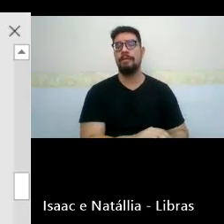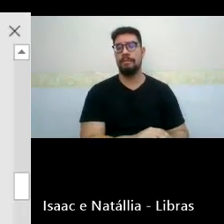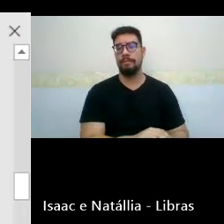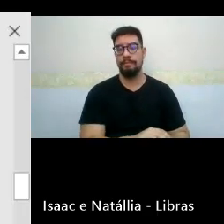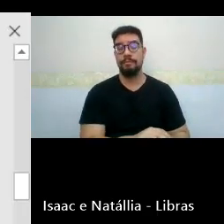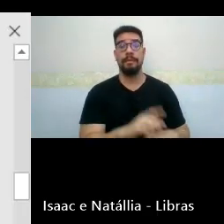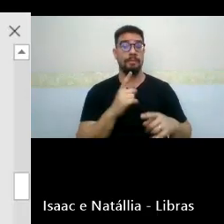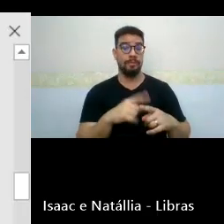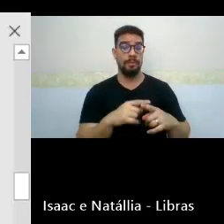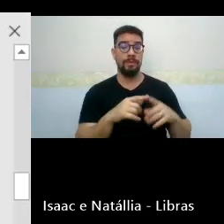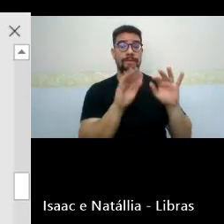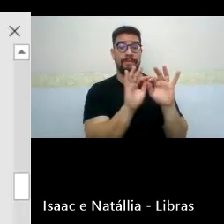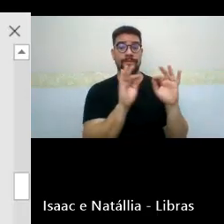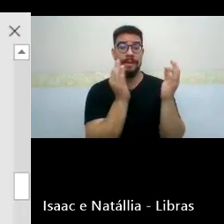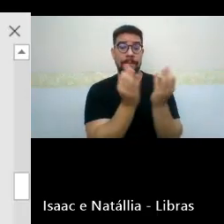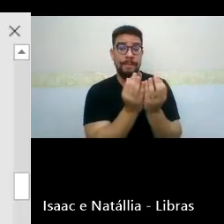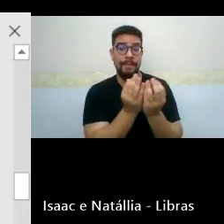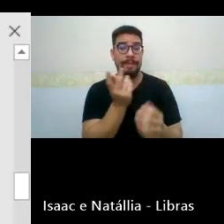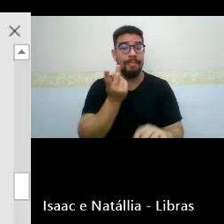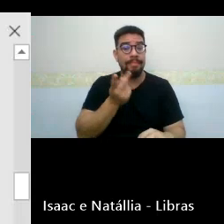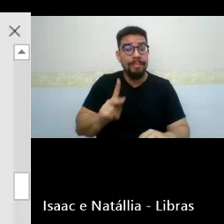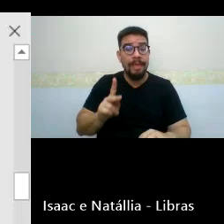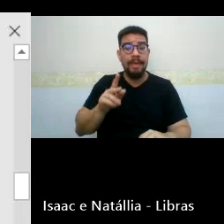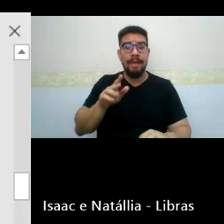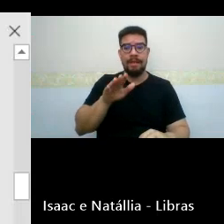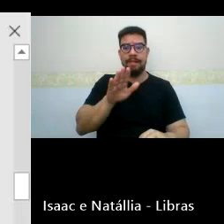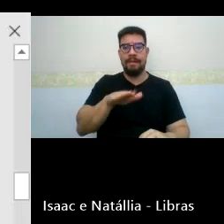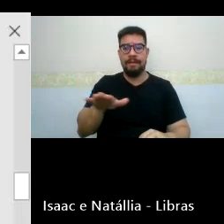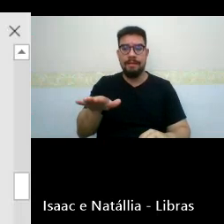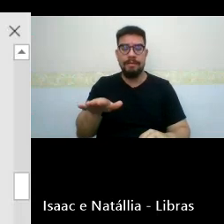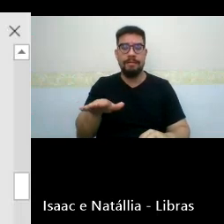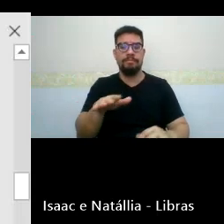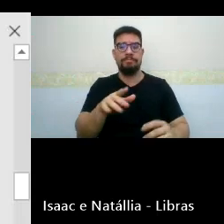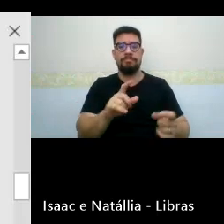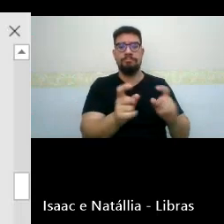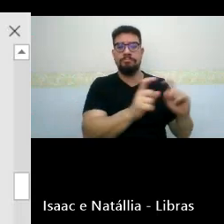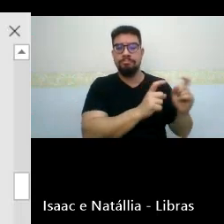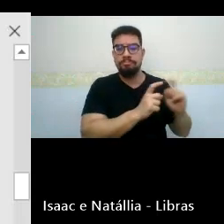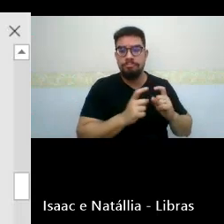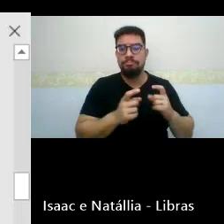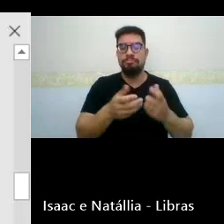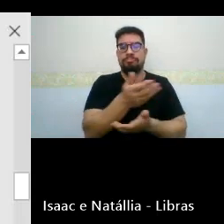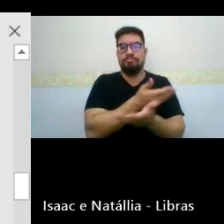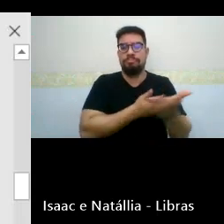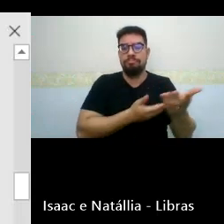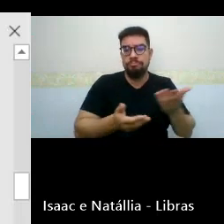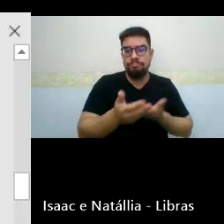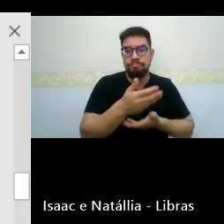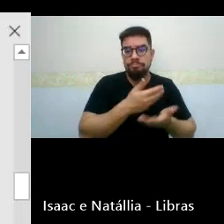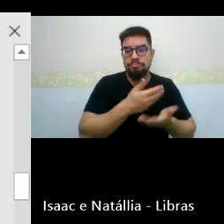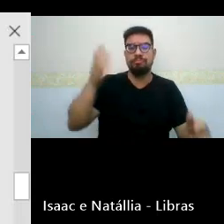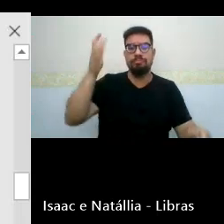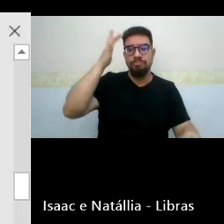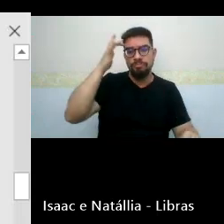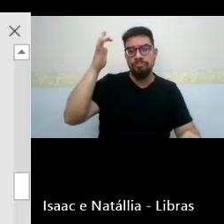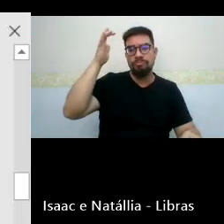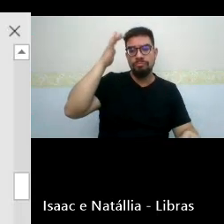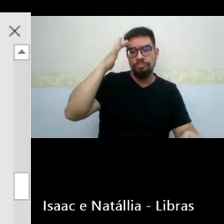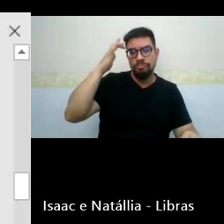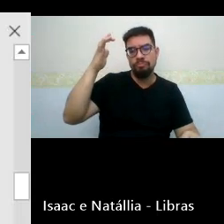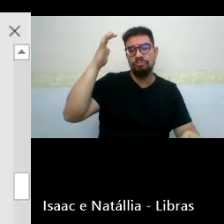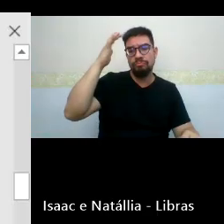né, aquele contexto familiar, vai discutir coloquialmente, diariamente, as